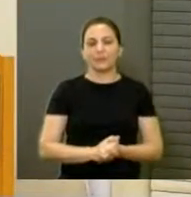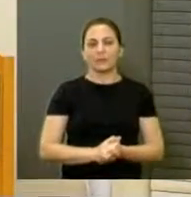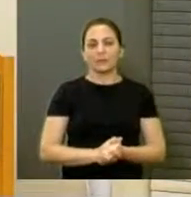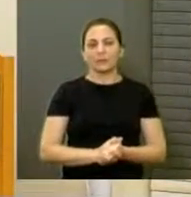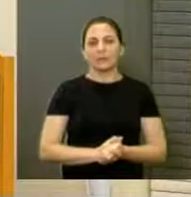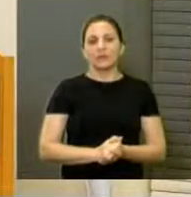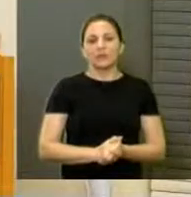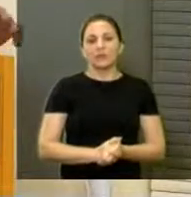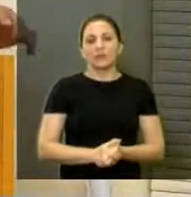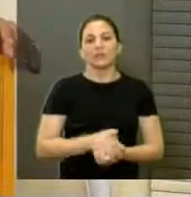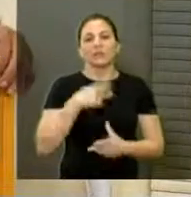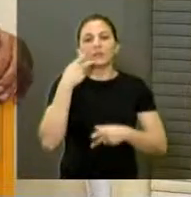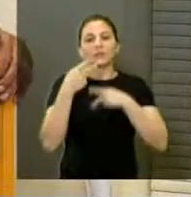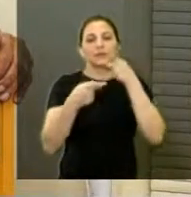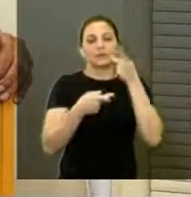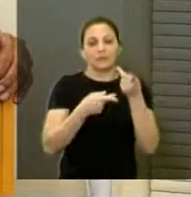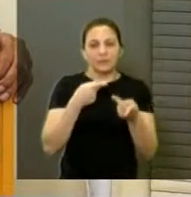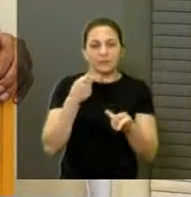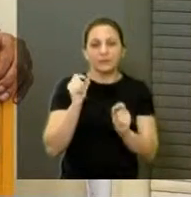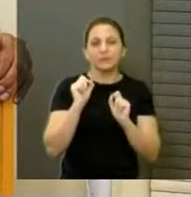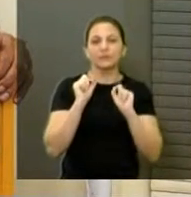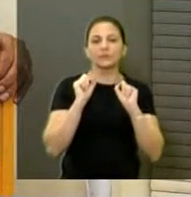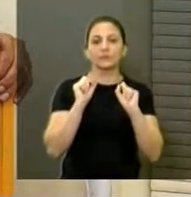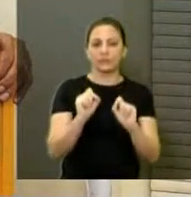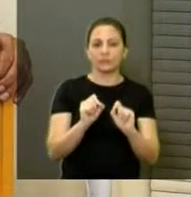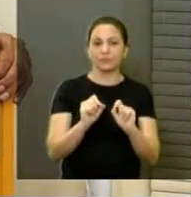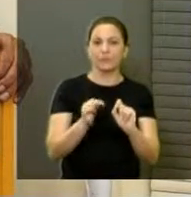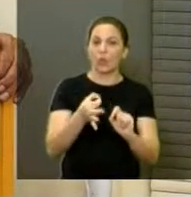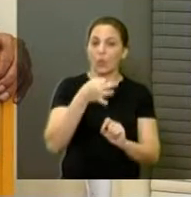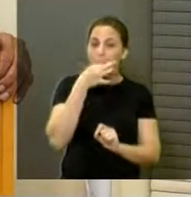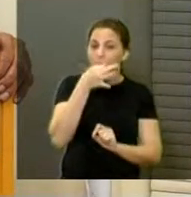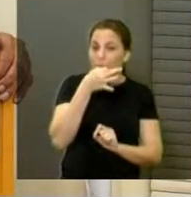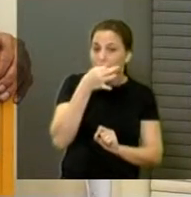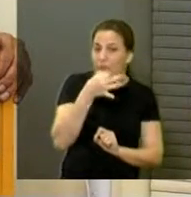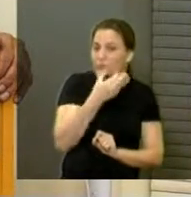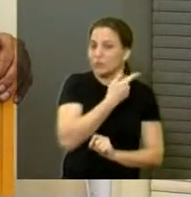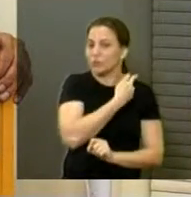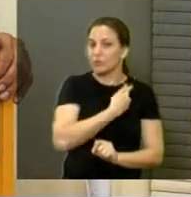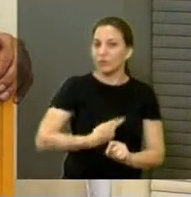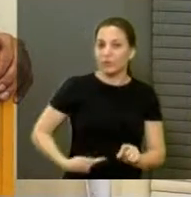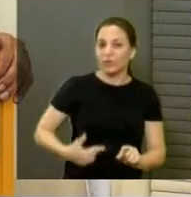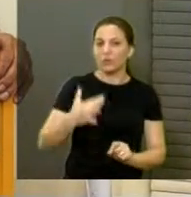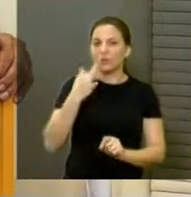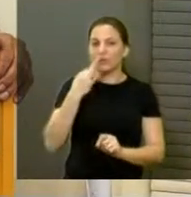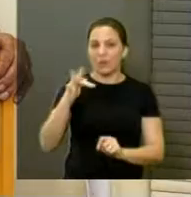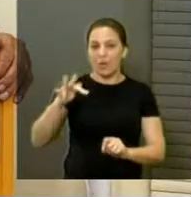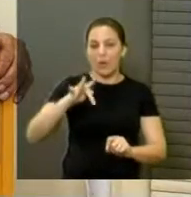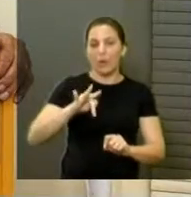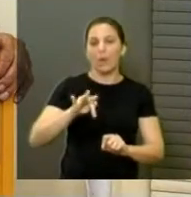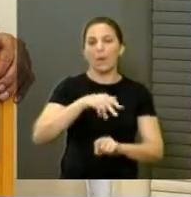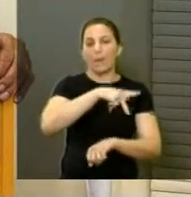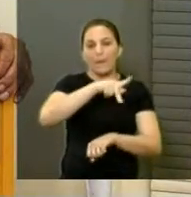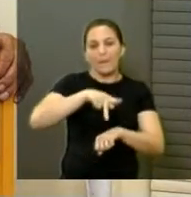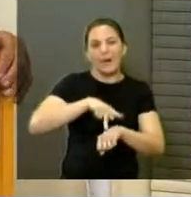Agora, ela não fala que a proposta do governo federal chama-se Pátria Educadora.